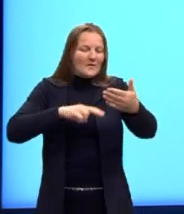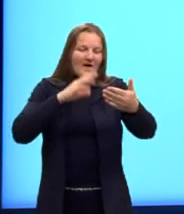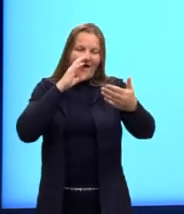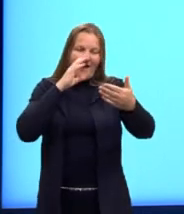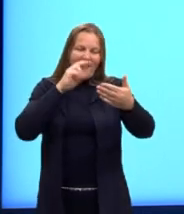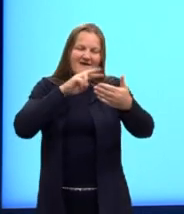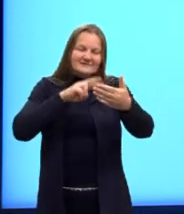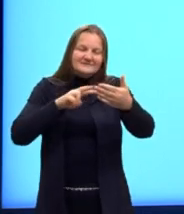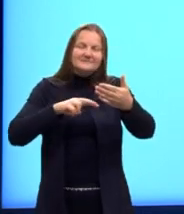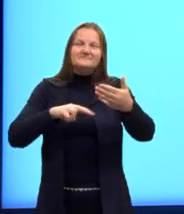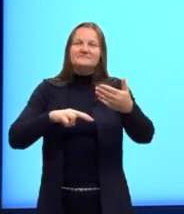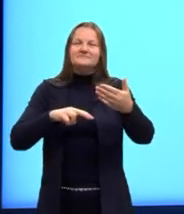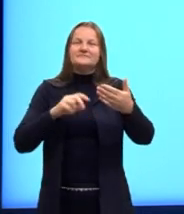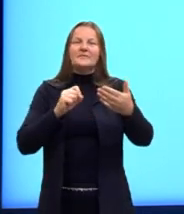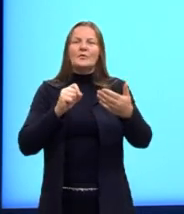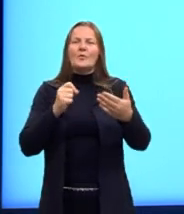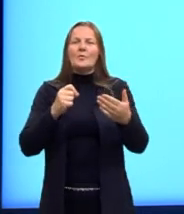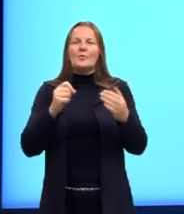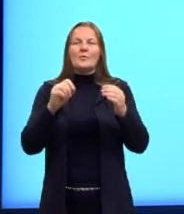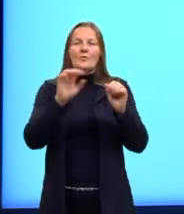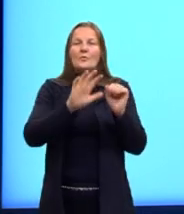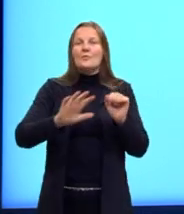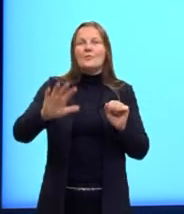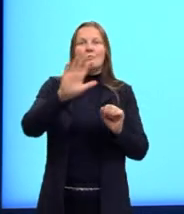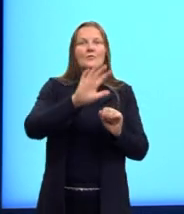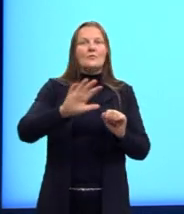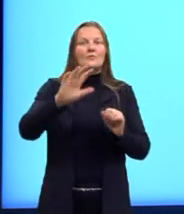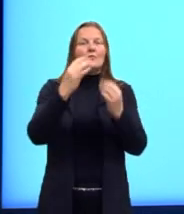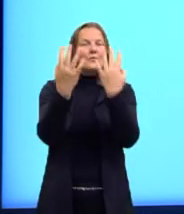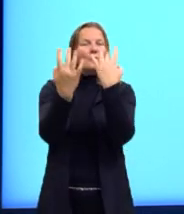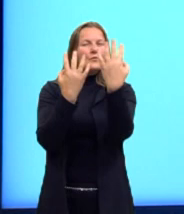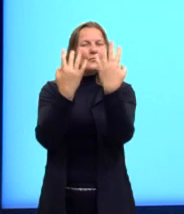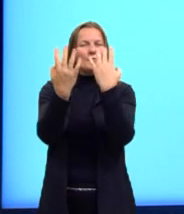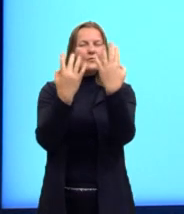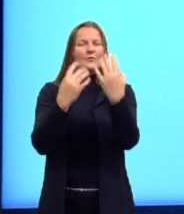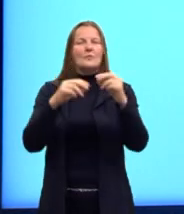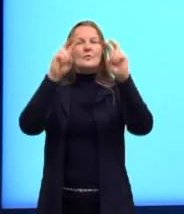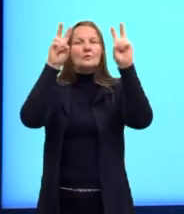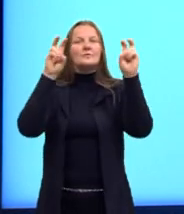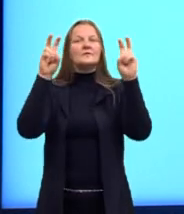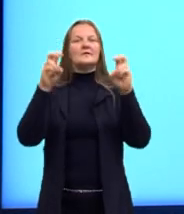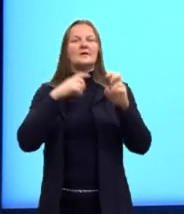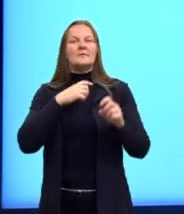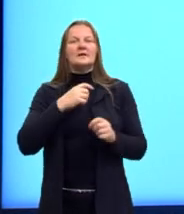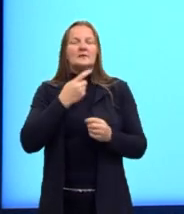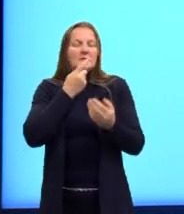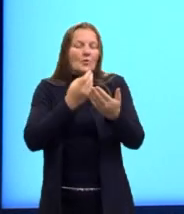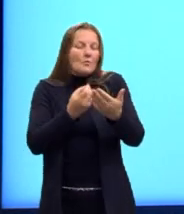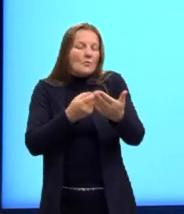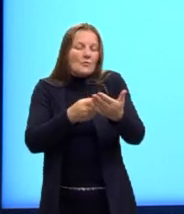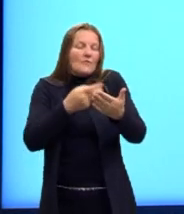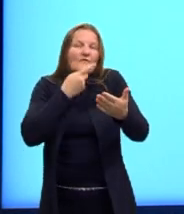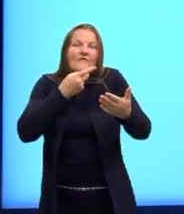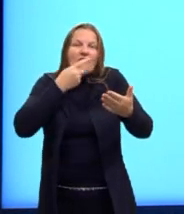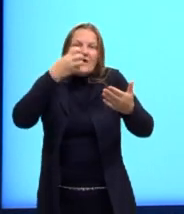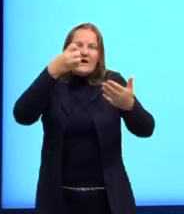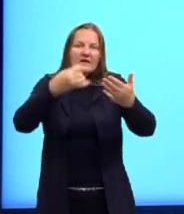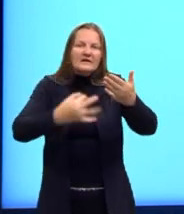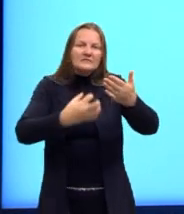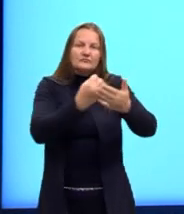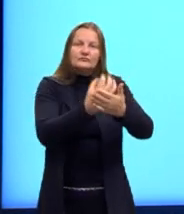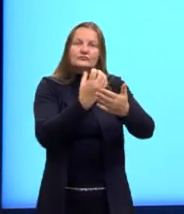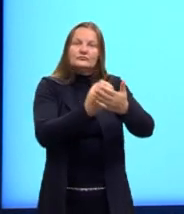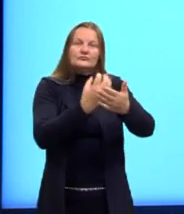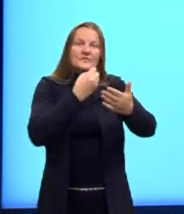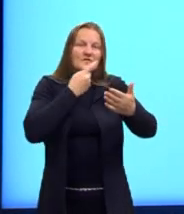através do cenário do Tom do tema e da dicção de uma obra também ele